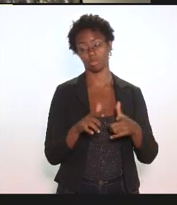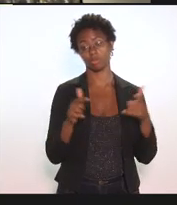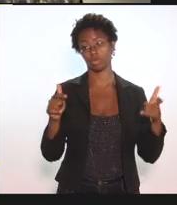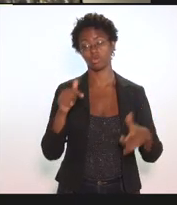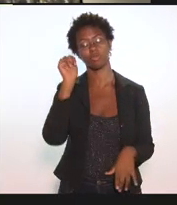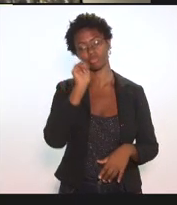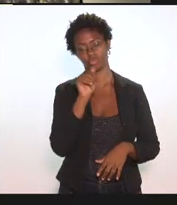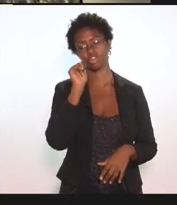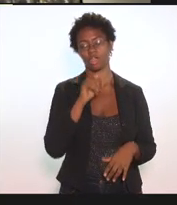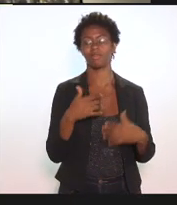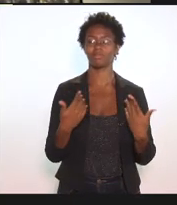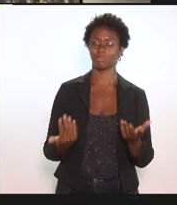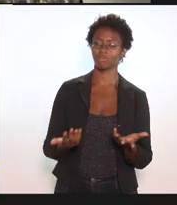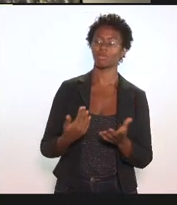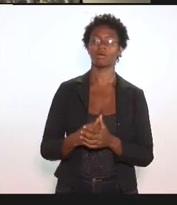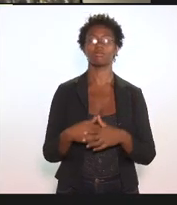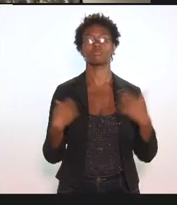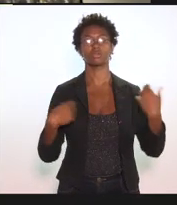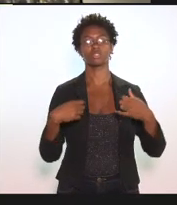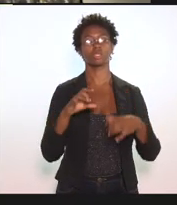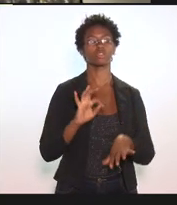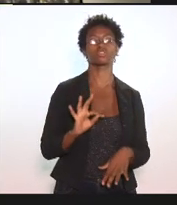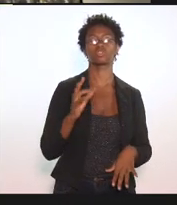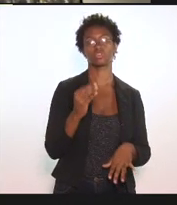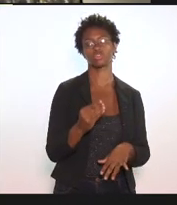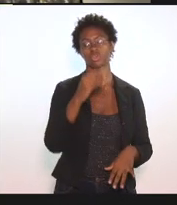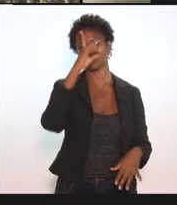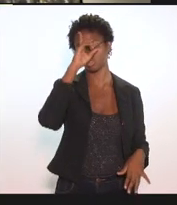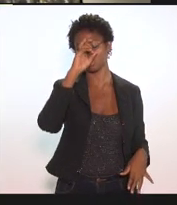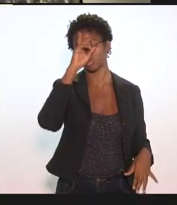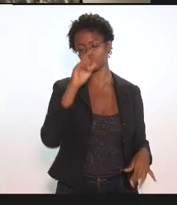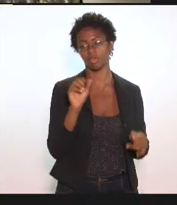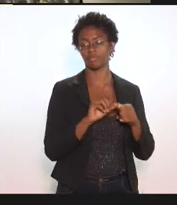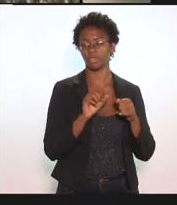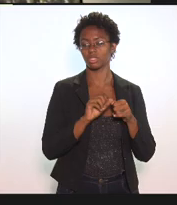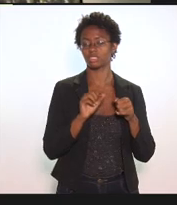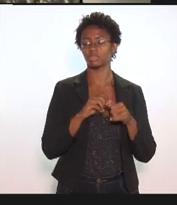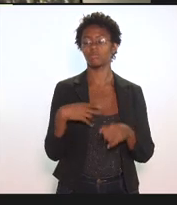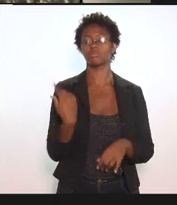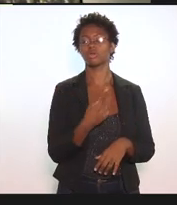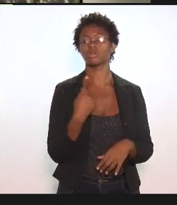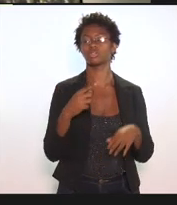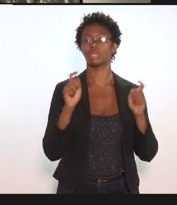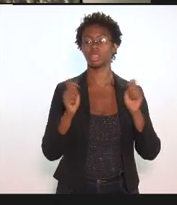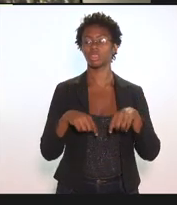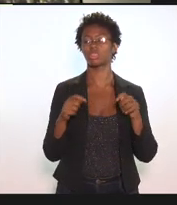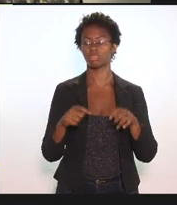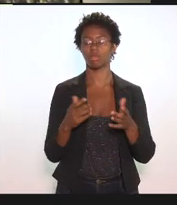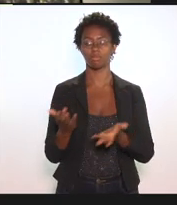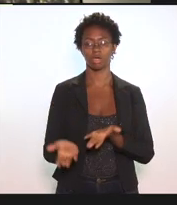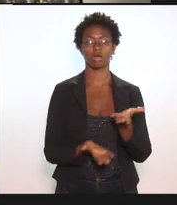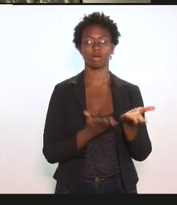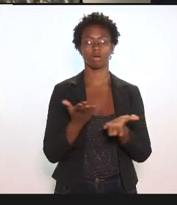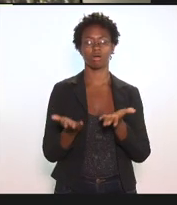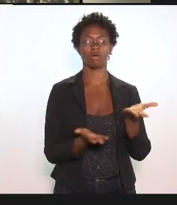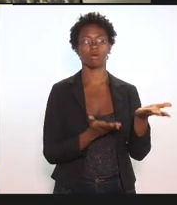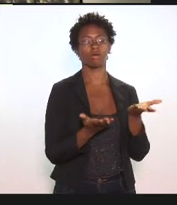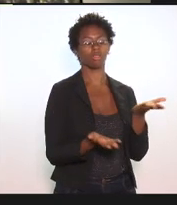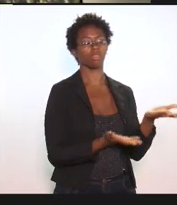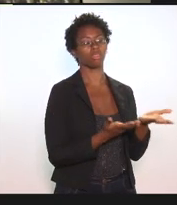ser em todas as unidades de saúde da rede básica, para a gente poder atender, né,